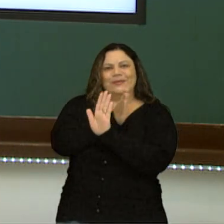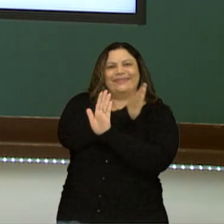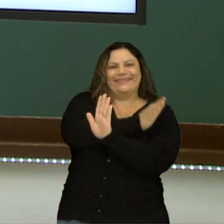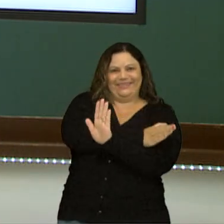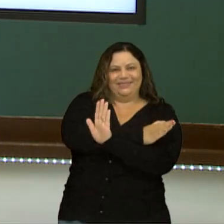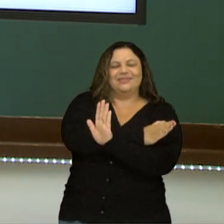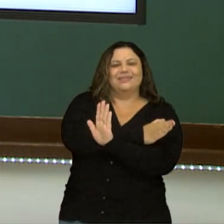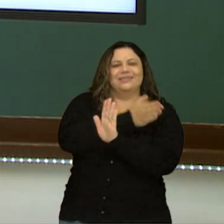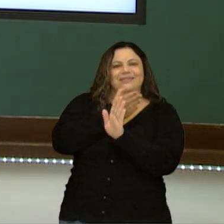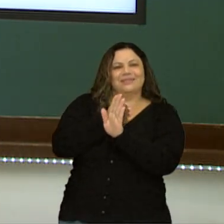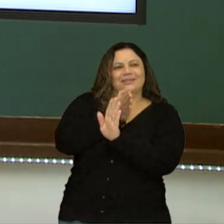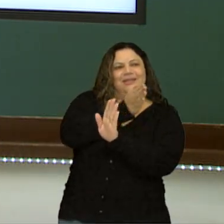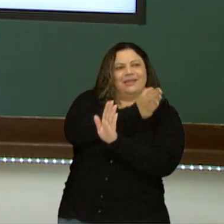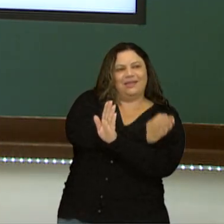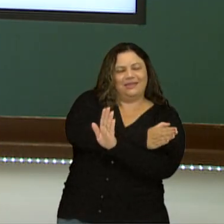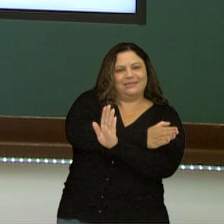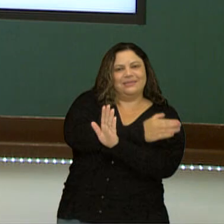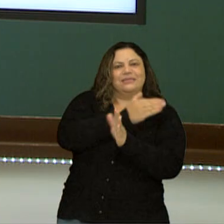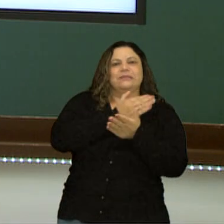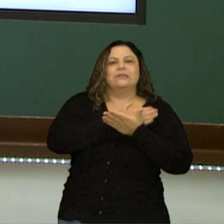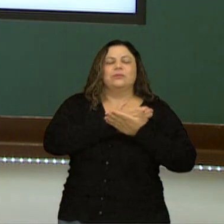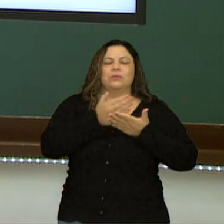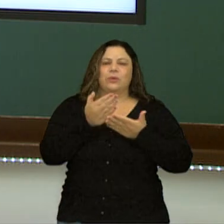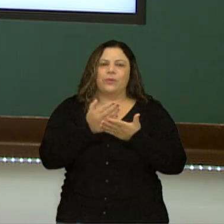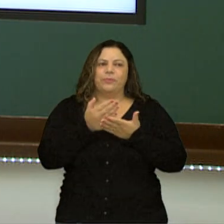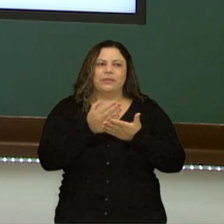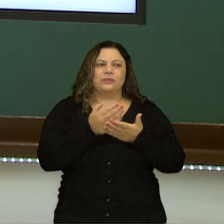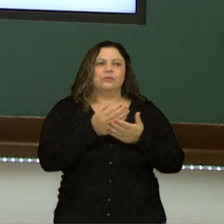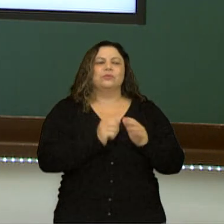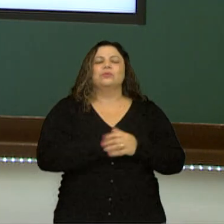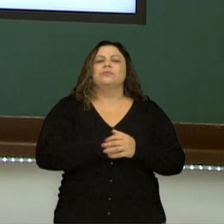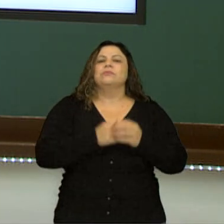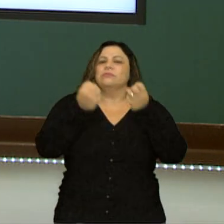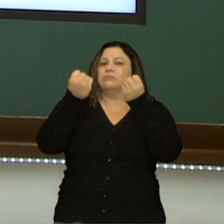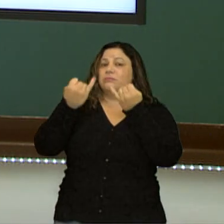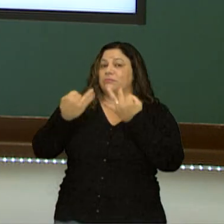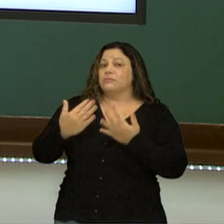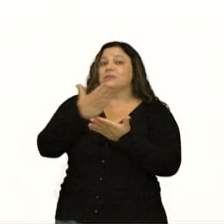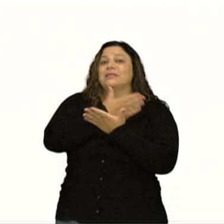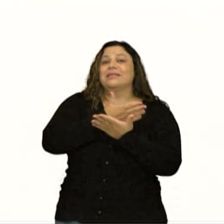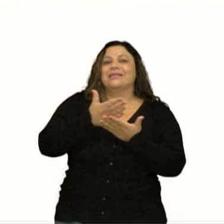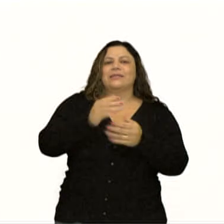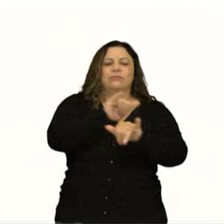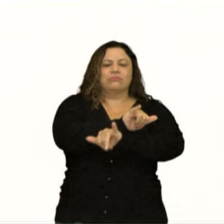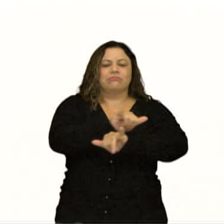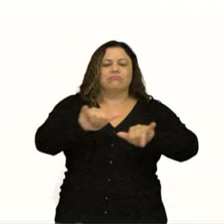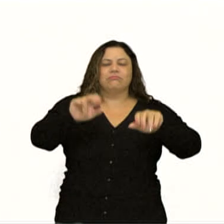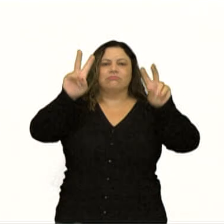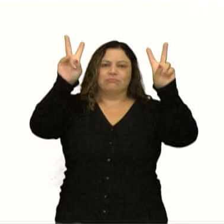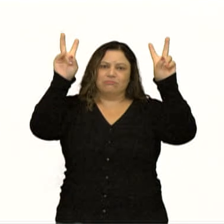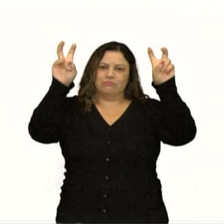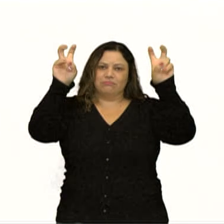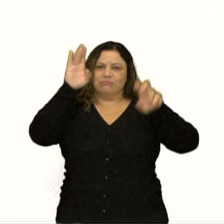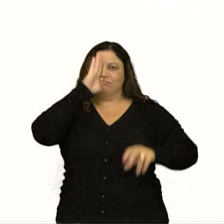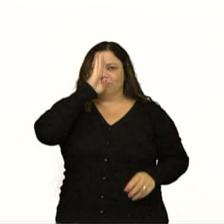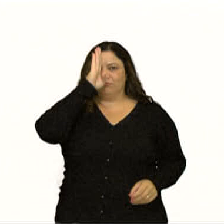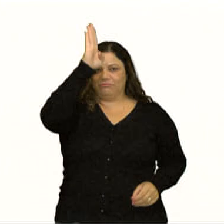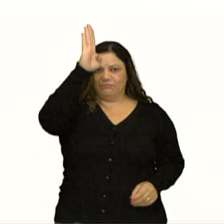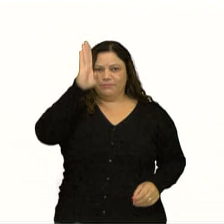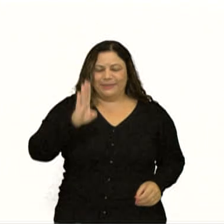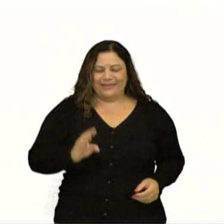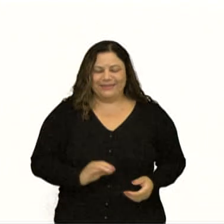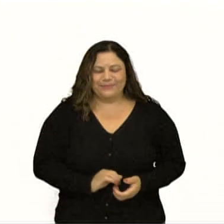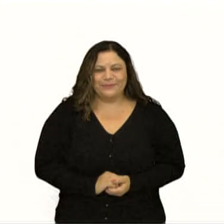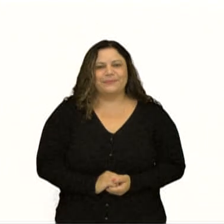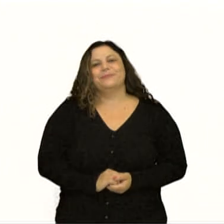preliminar, que vem antes do começo, ou fala curta que introduz ou anuncia o assunto principal, também